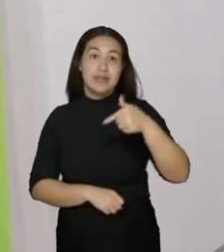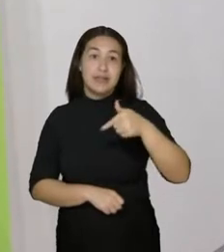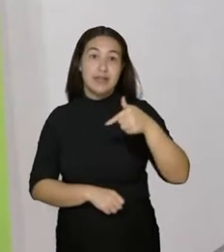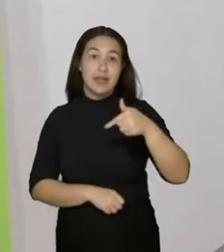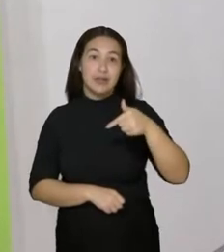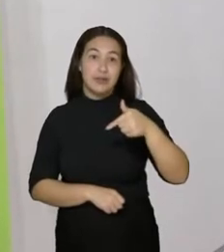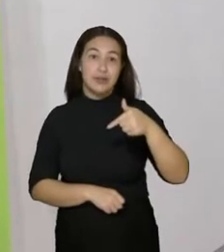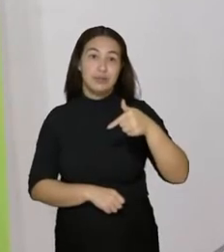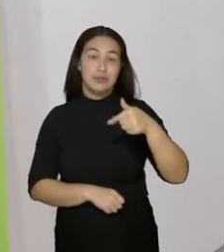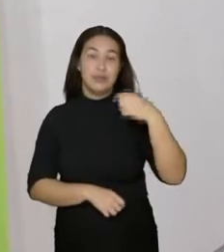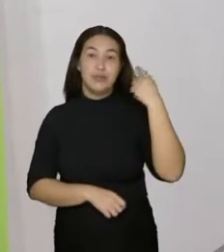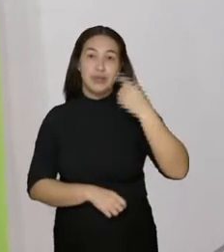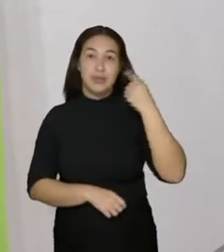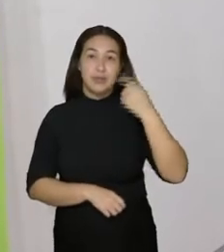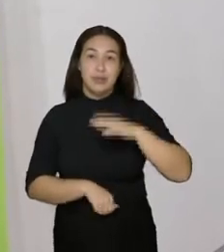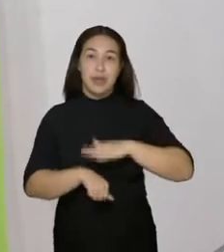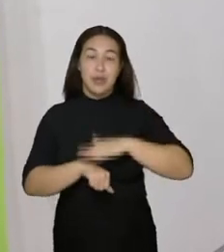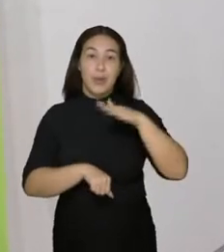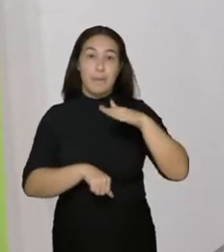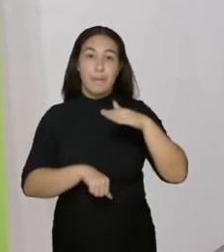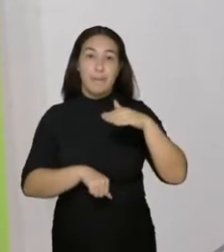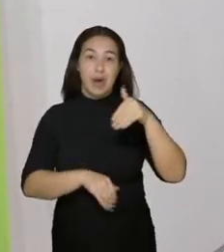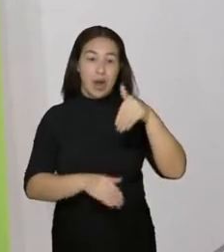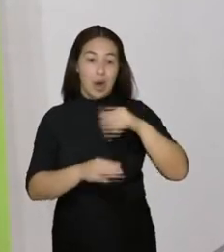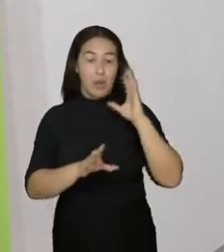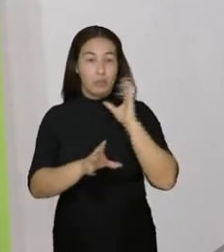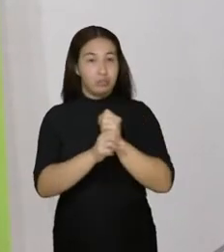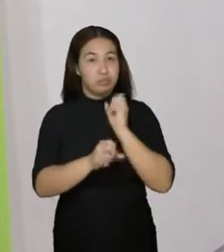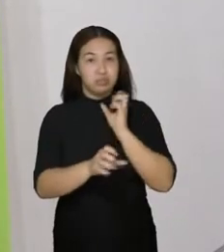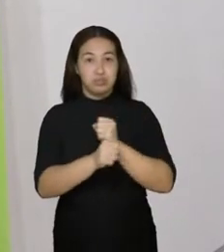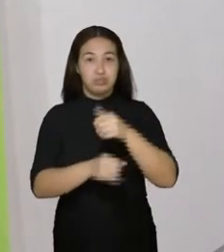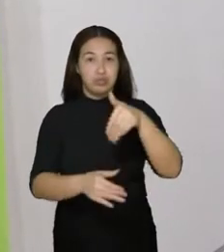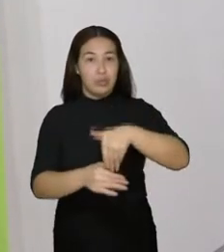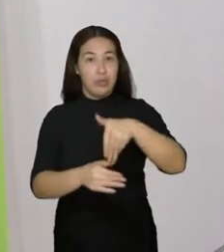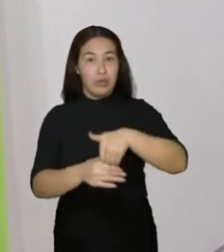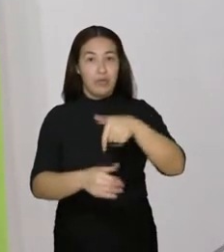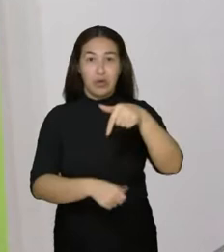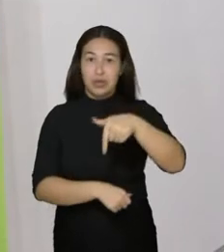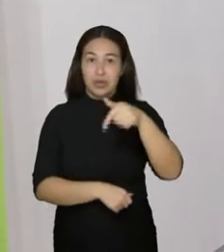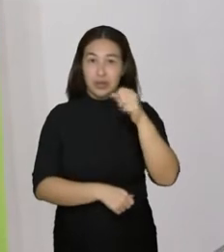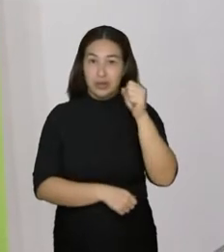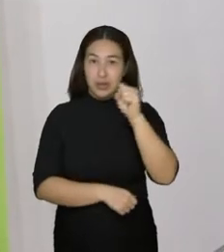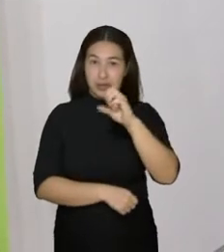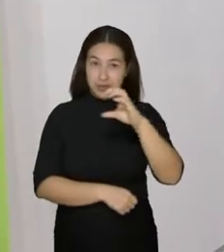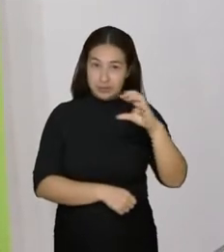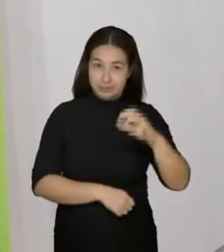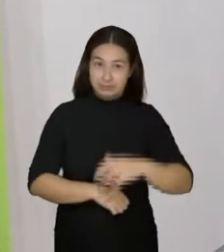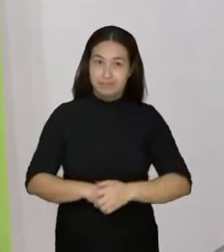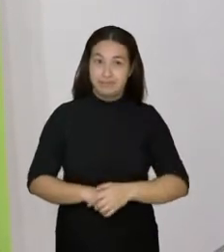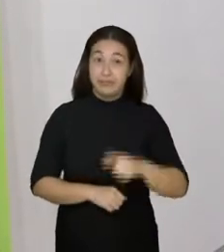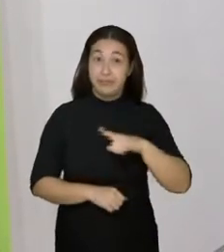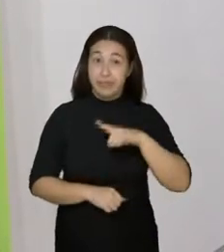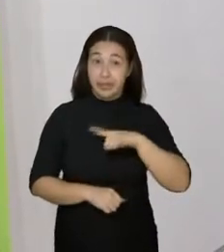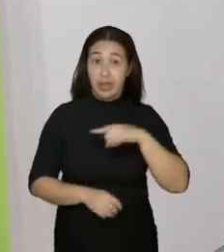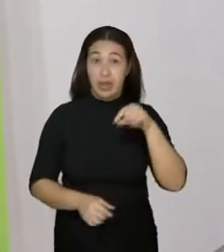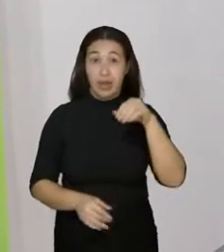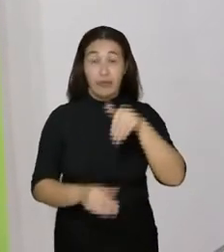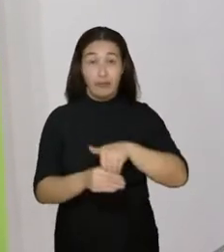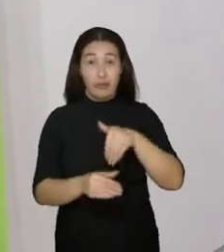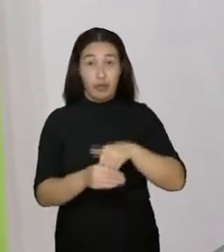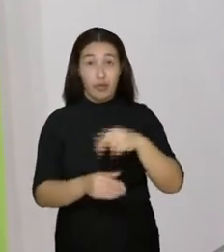Deputado com maior número de votos no Estado de Santa Catarina fazendo voto nos